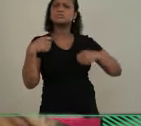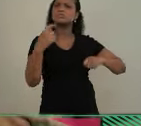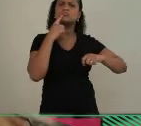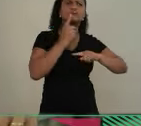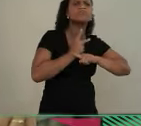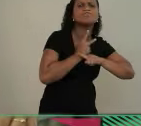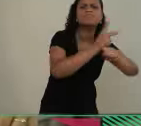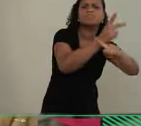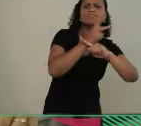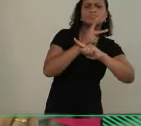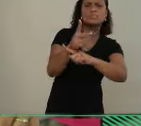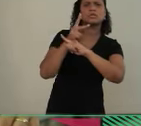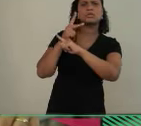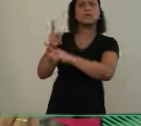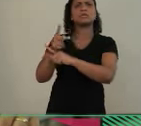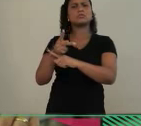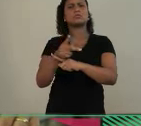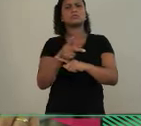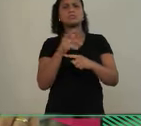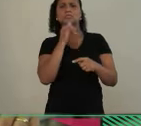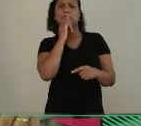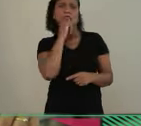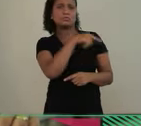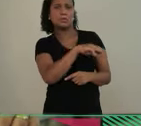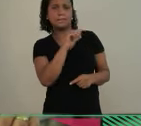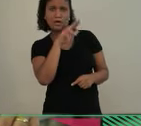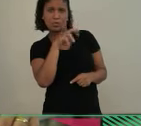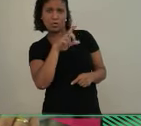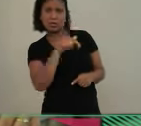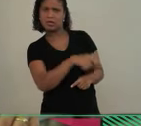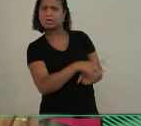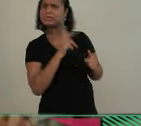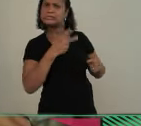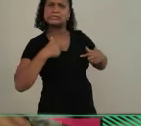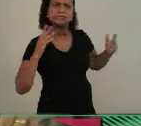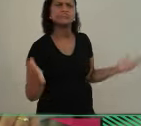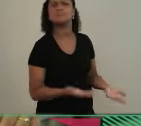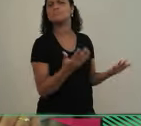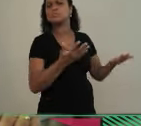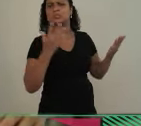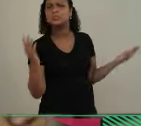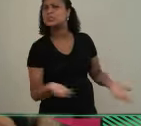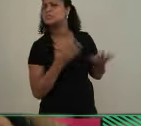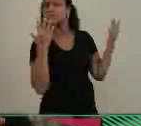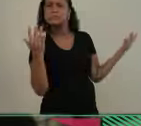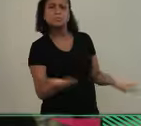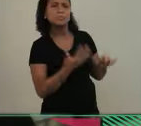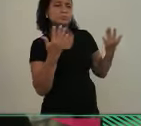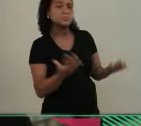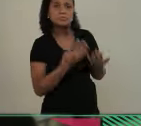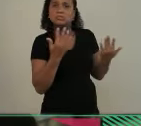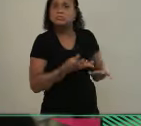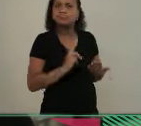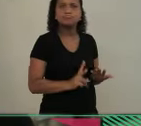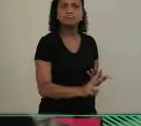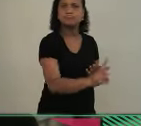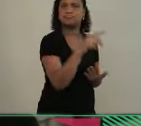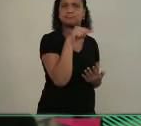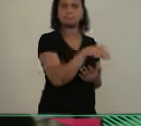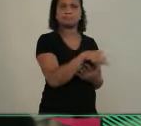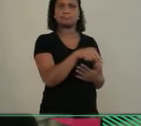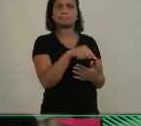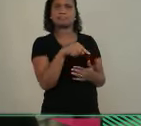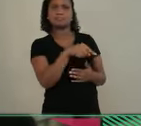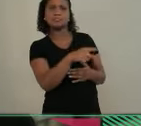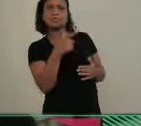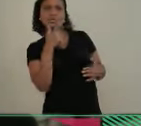no caso da Manuela, é estímulo, estímulo, estímulo, estímulo de todos os lados. É isso que vai fazer ela agregar